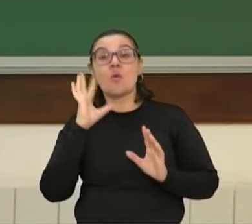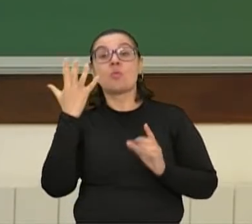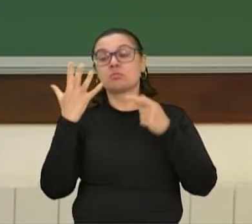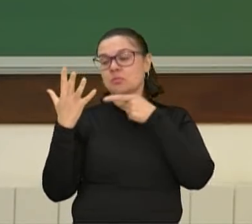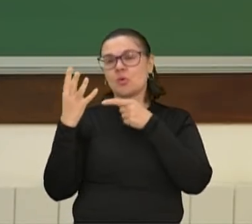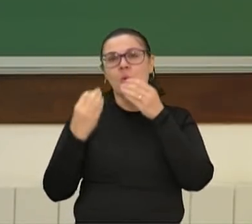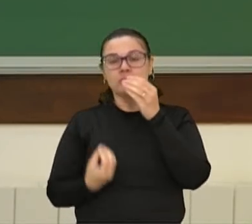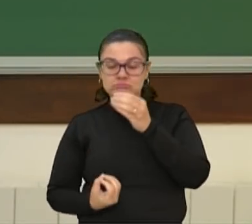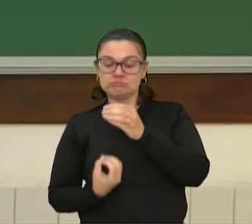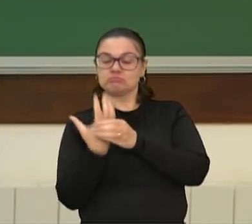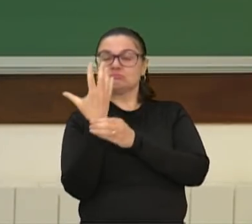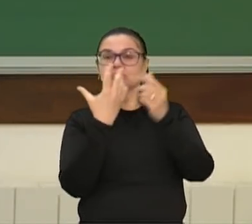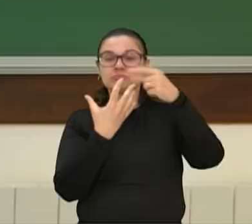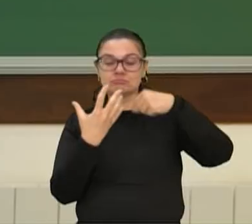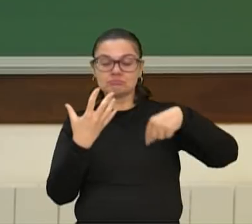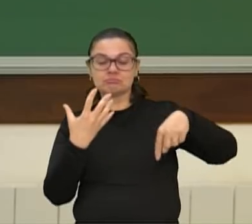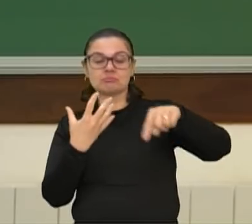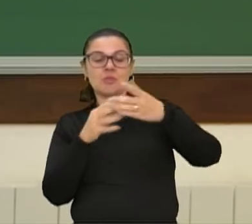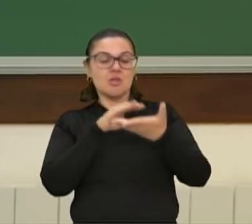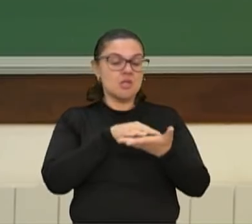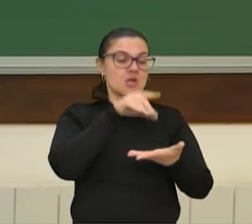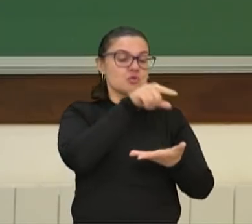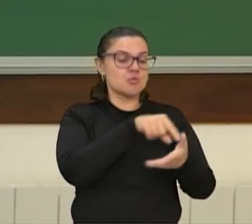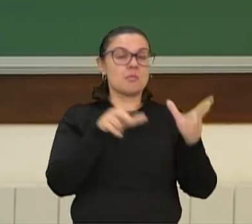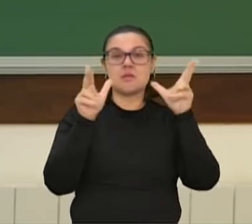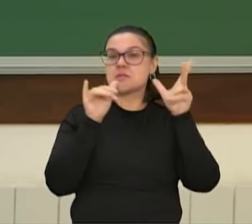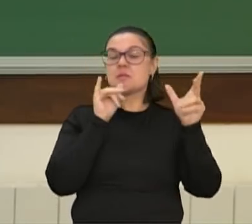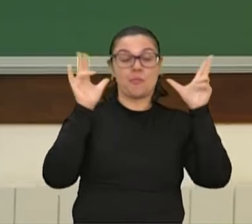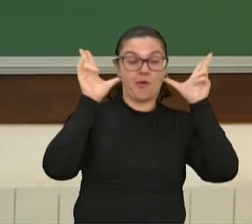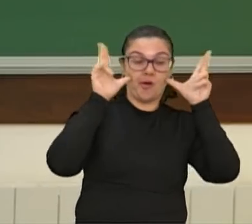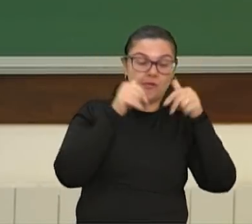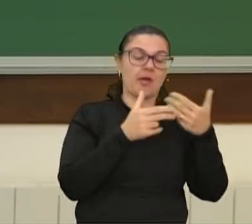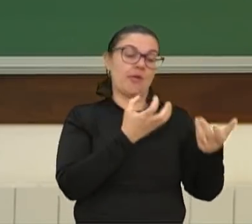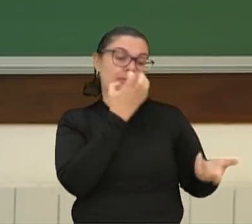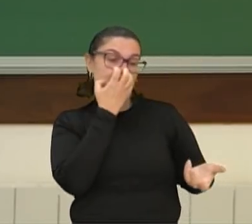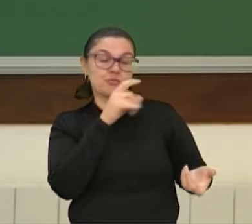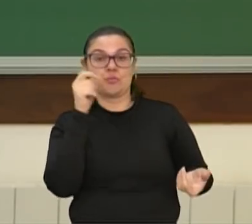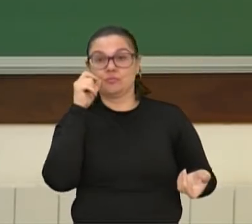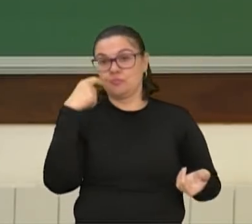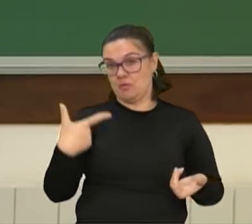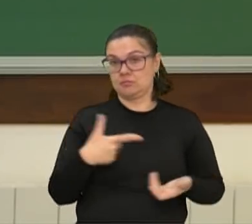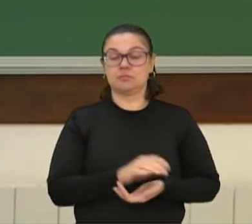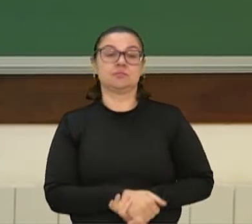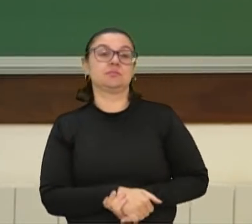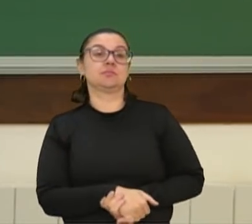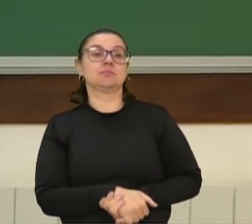a origem, então, dessa substância, do cavalo, do cachorro, do gato?